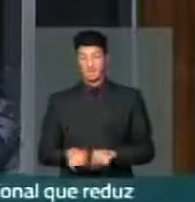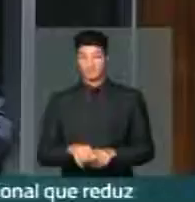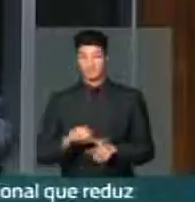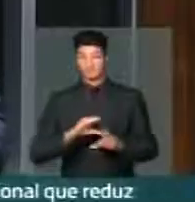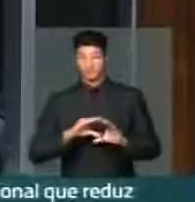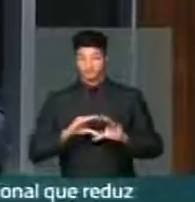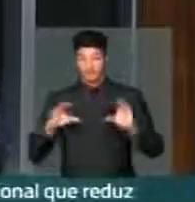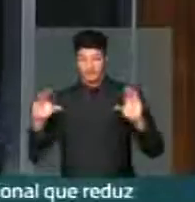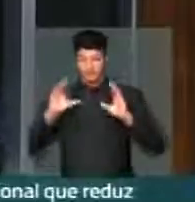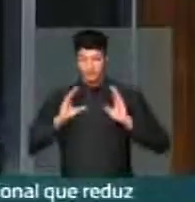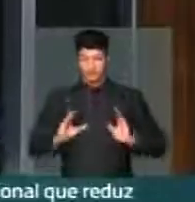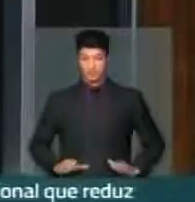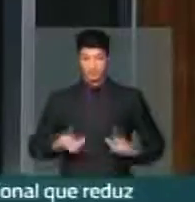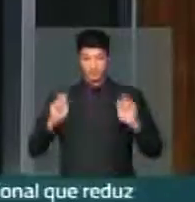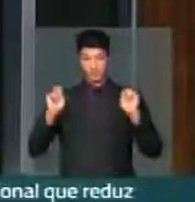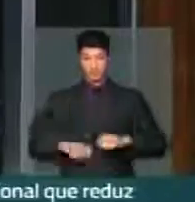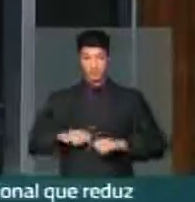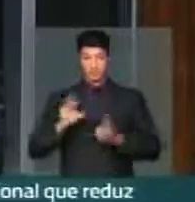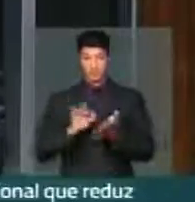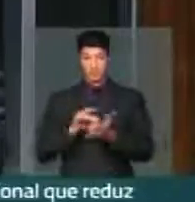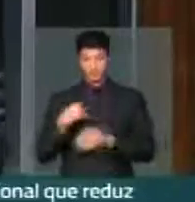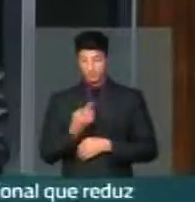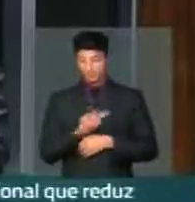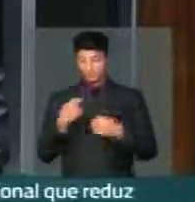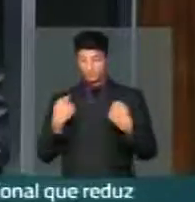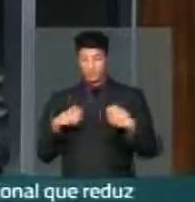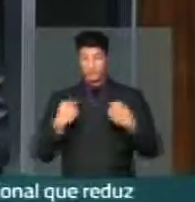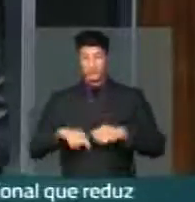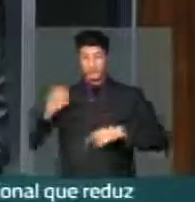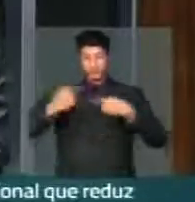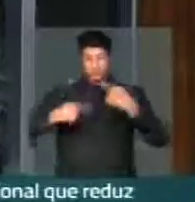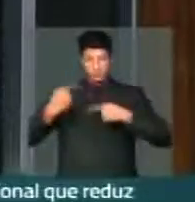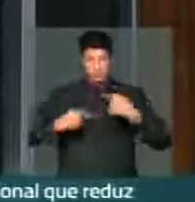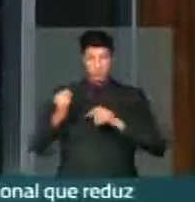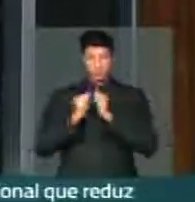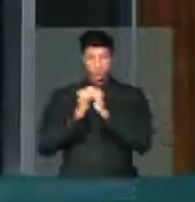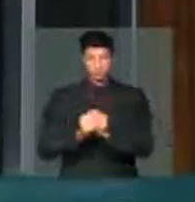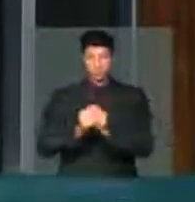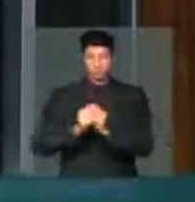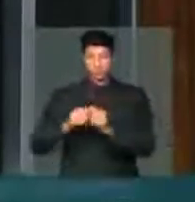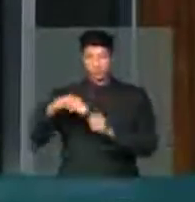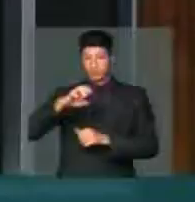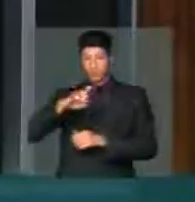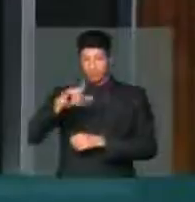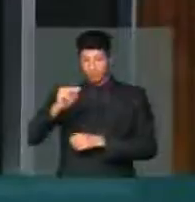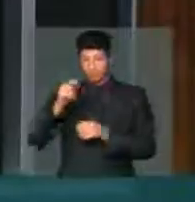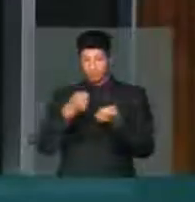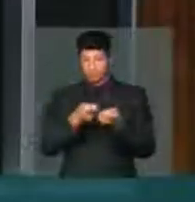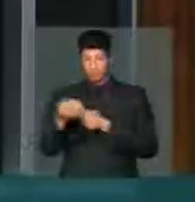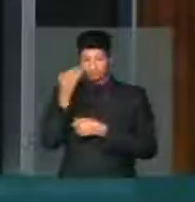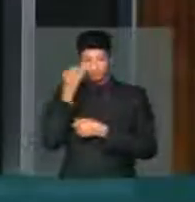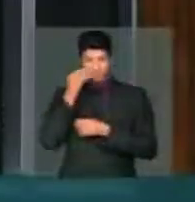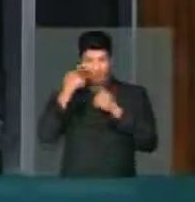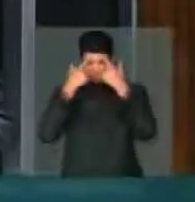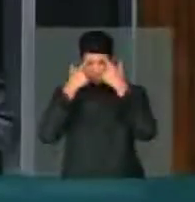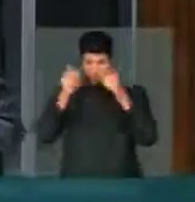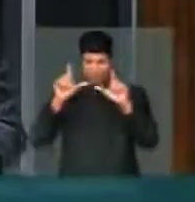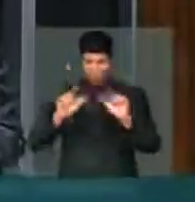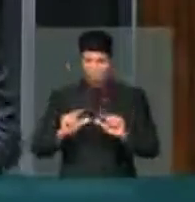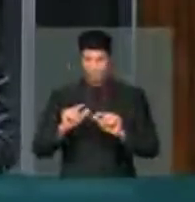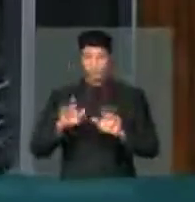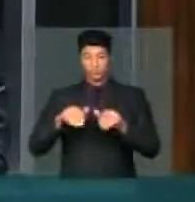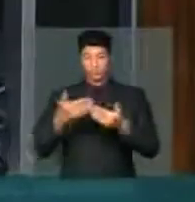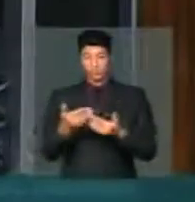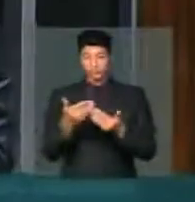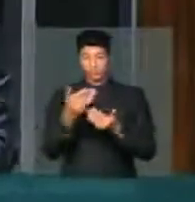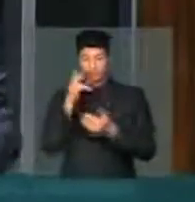cidadania. E é isso precisamente que nós precisamos discutir, junto de medidas que intentem reduzir a violência. Quando